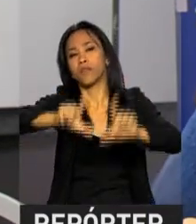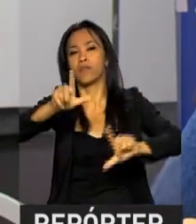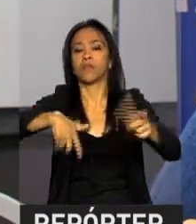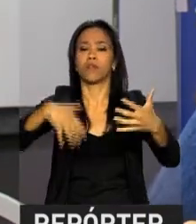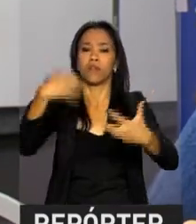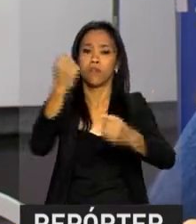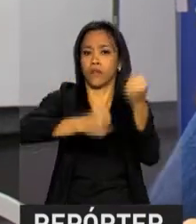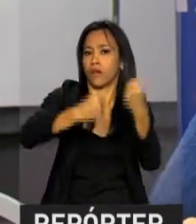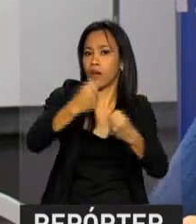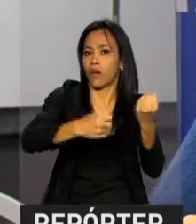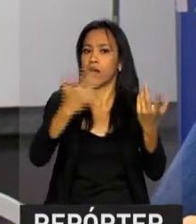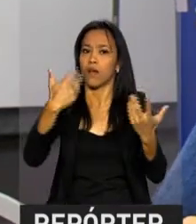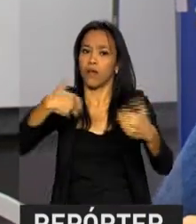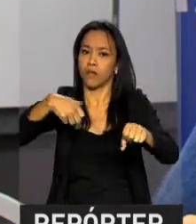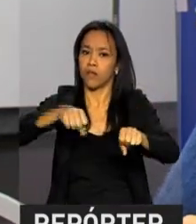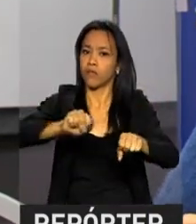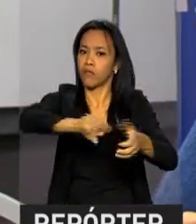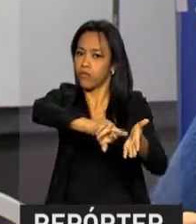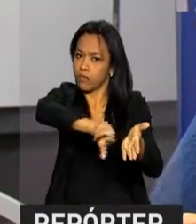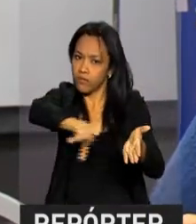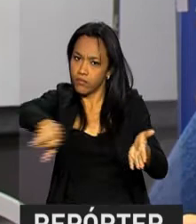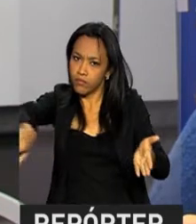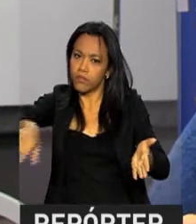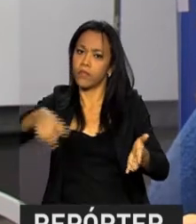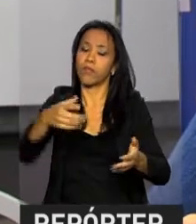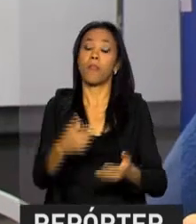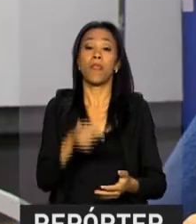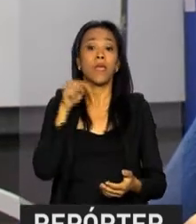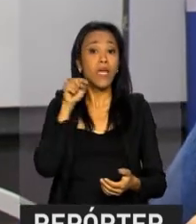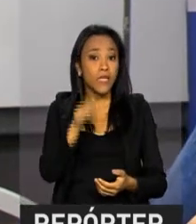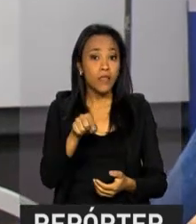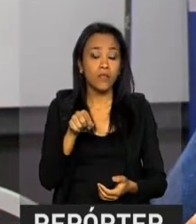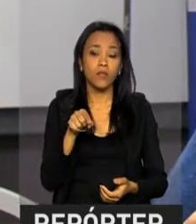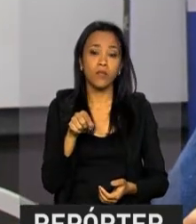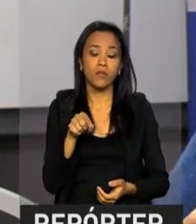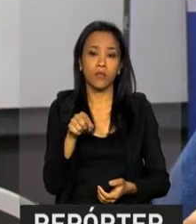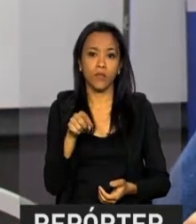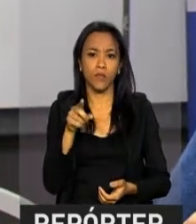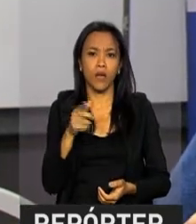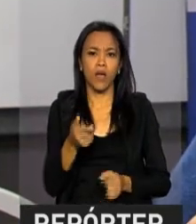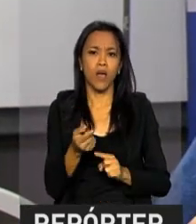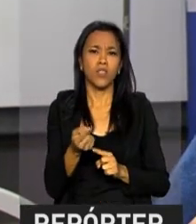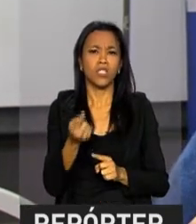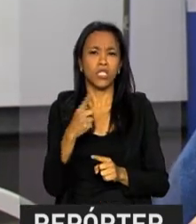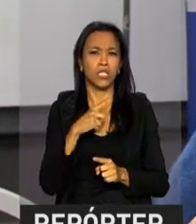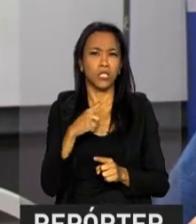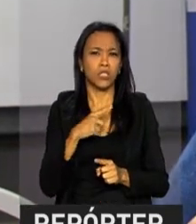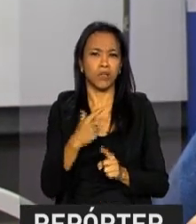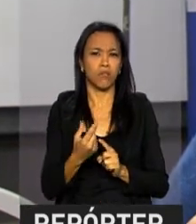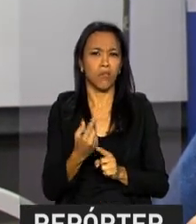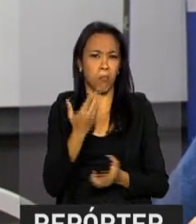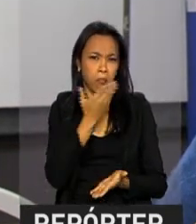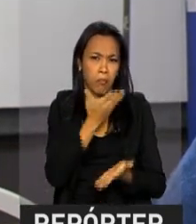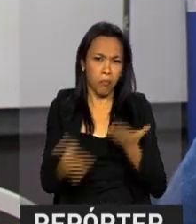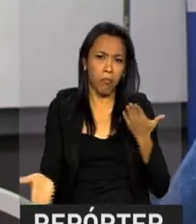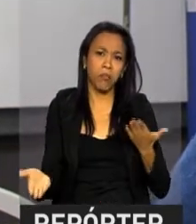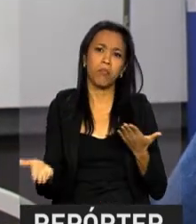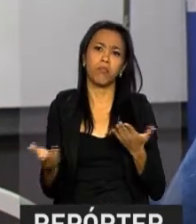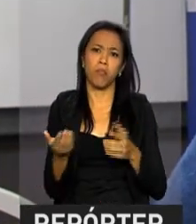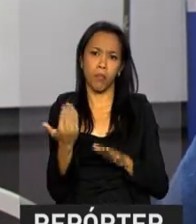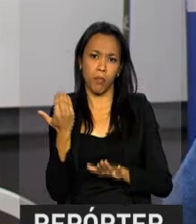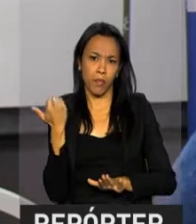e veículos motos partes e peças essas atividades se mostrado perdas importantes no passado